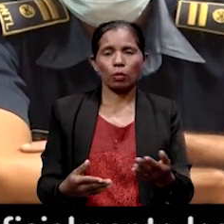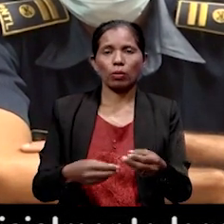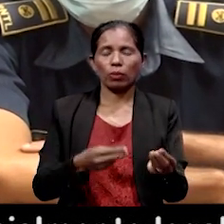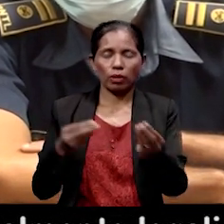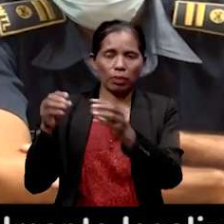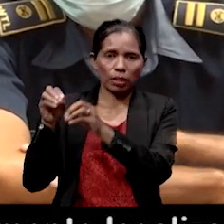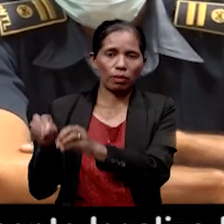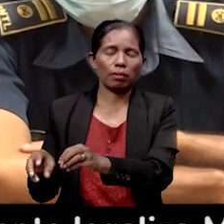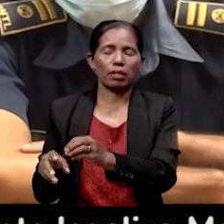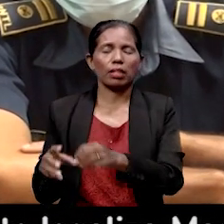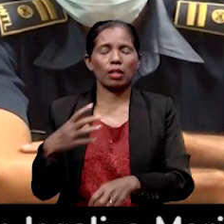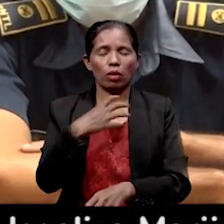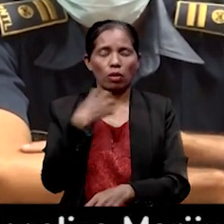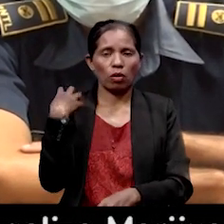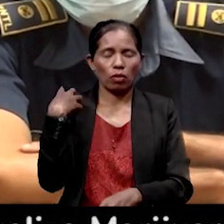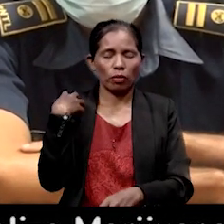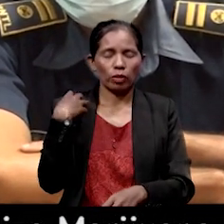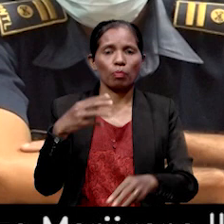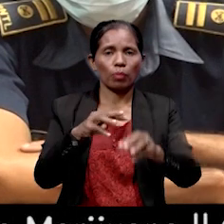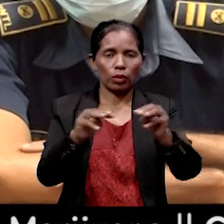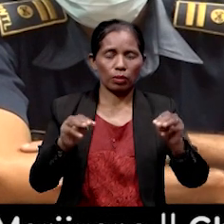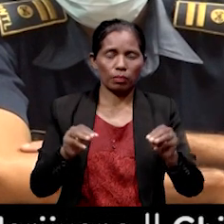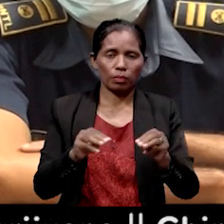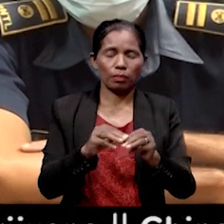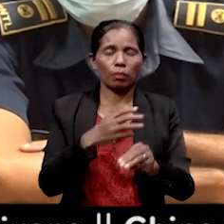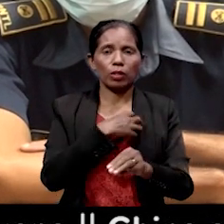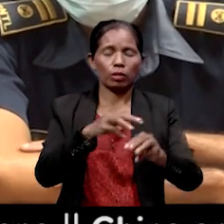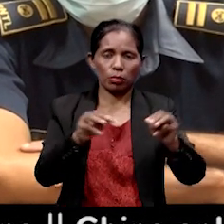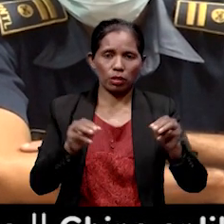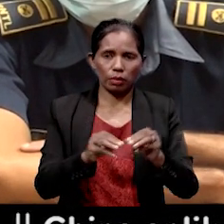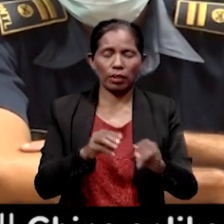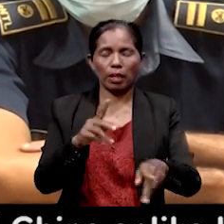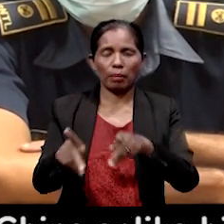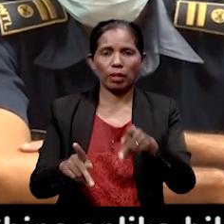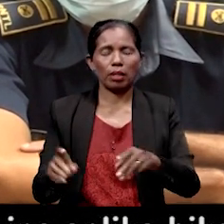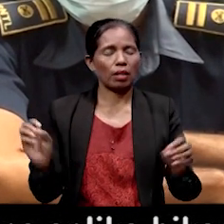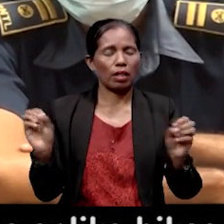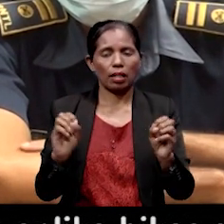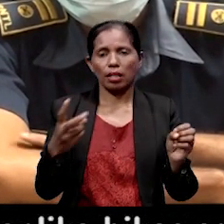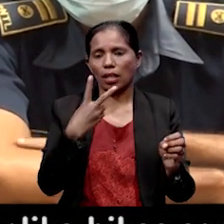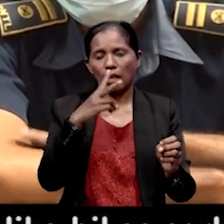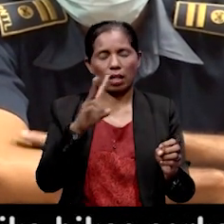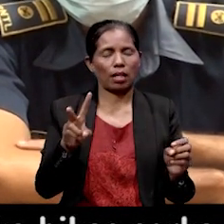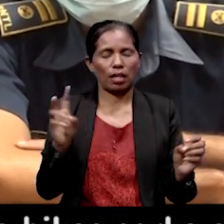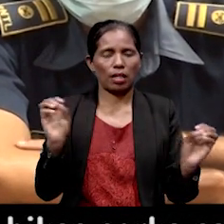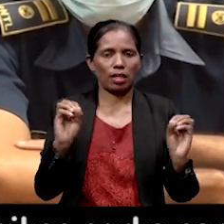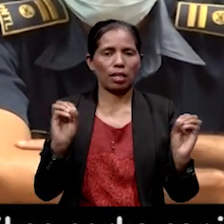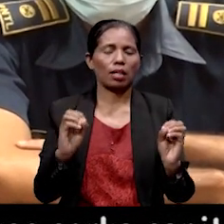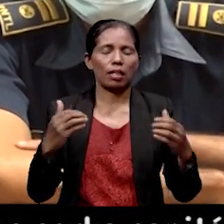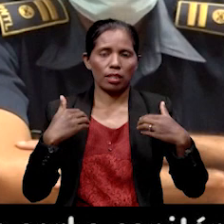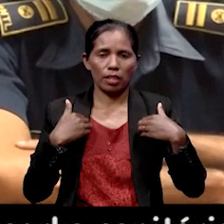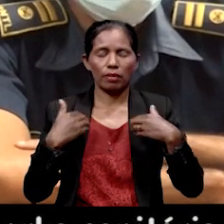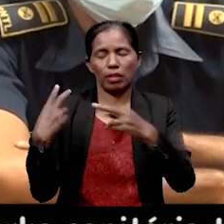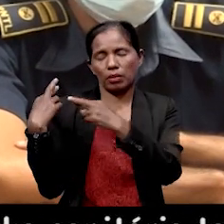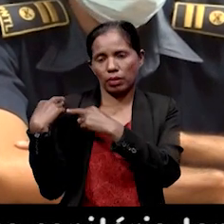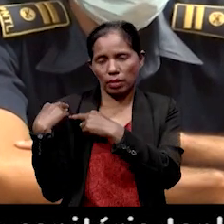município. Na ainda aí, é uma na mesma, é que daí é uma data, responsa, sabe dizer o sansa, né? Não é